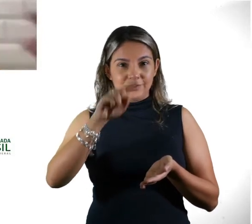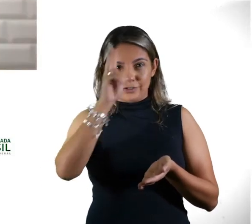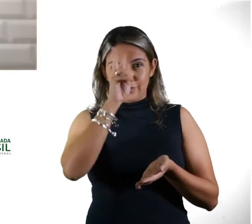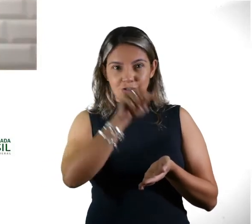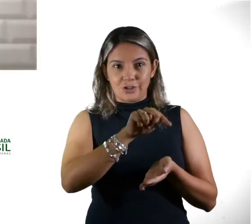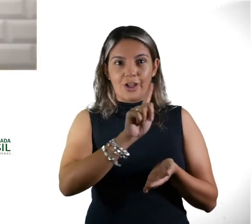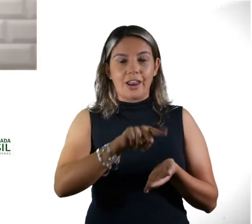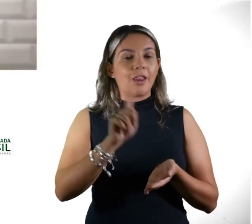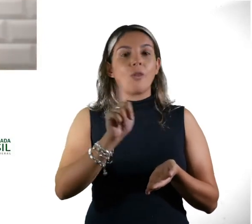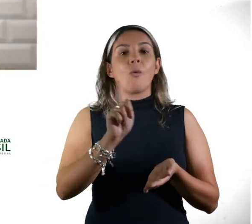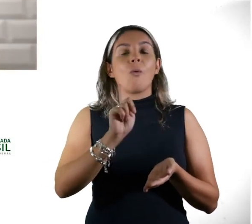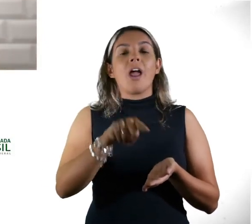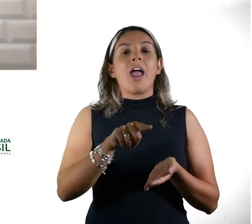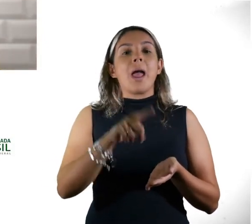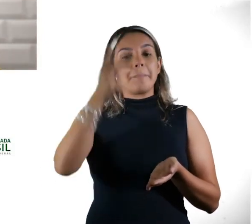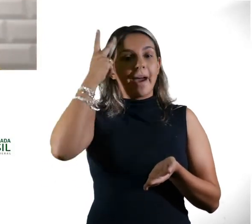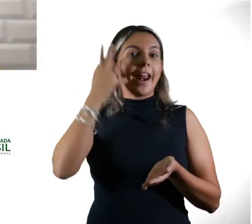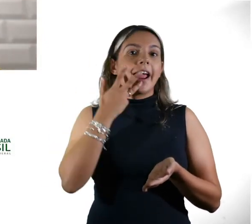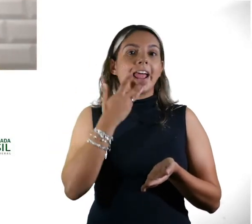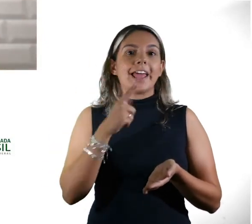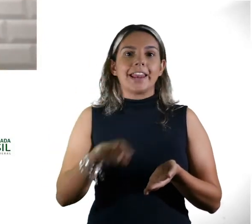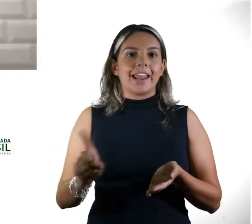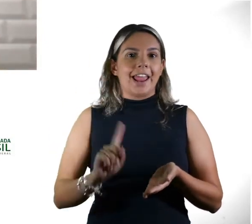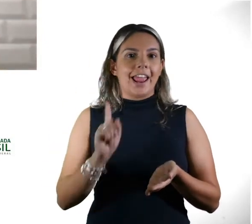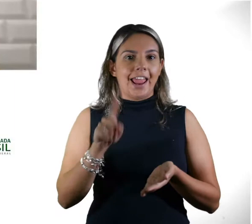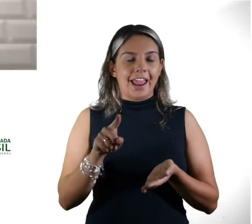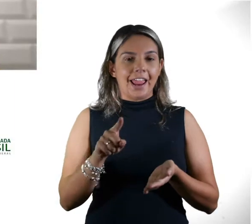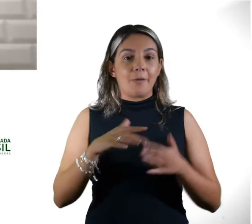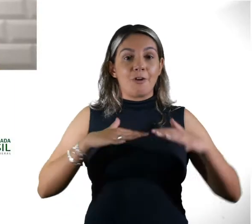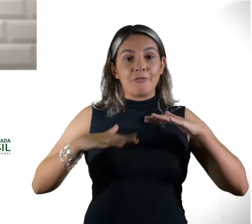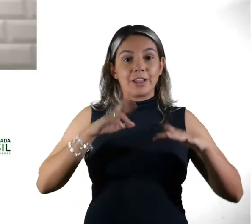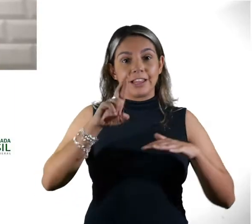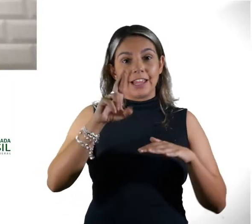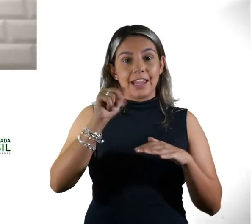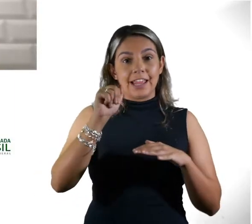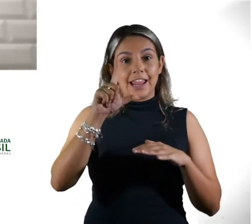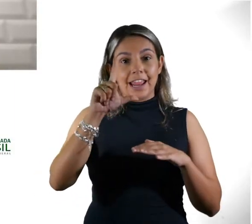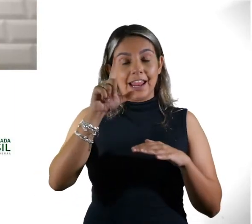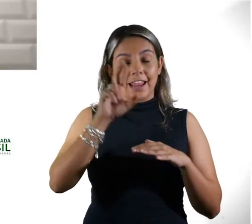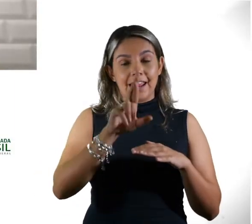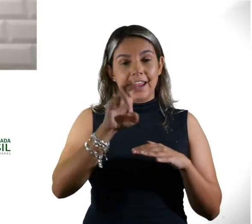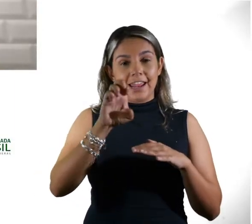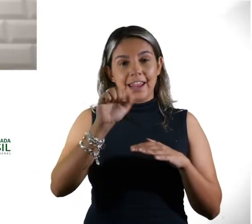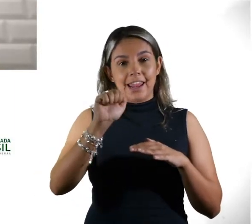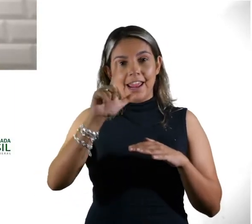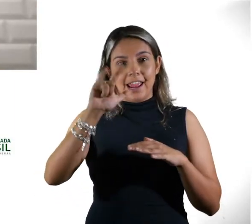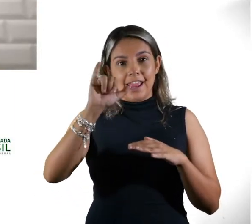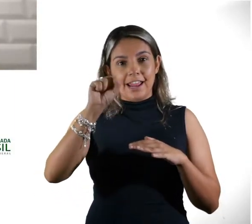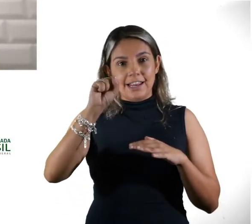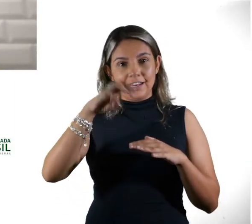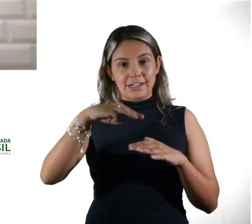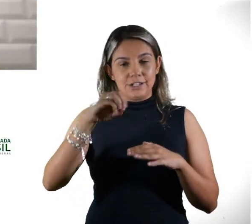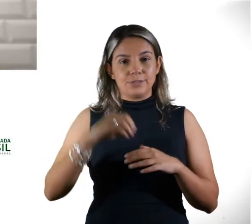precursor do surrealismo, não é? Do movimento surrealista. Então, mas as crianças têm um